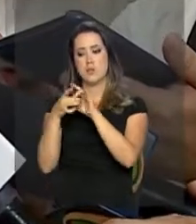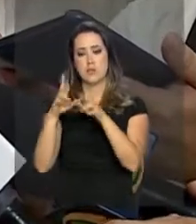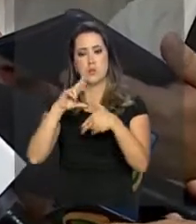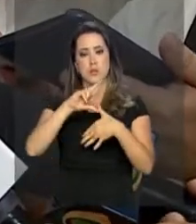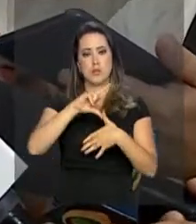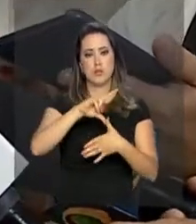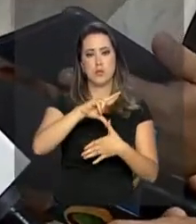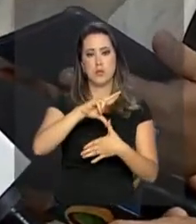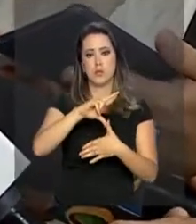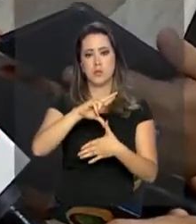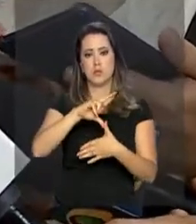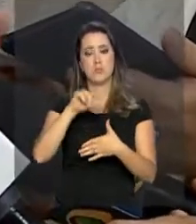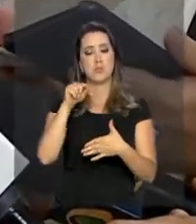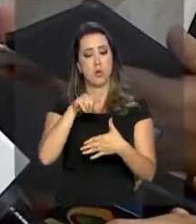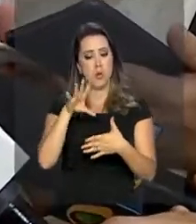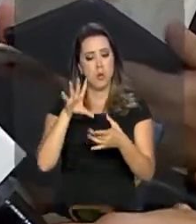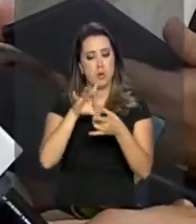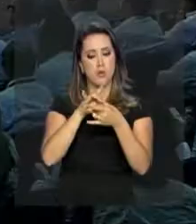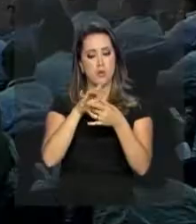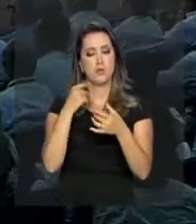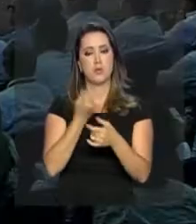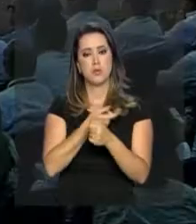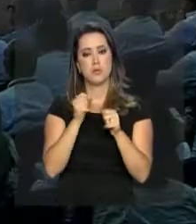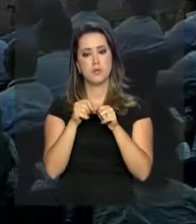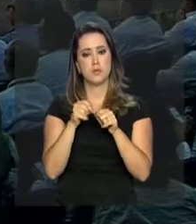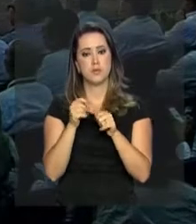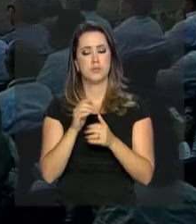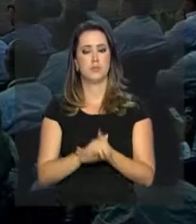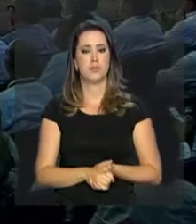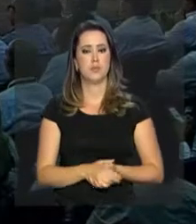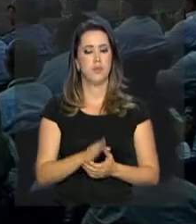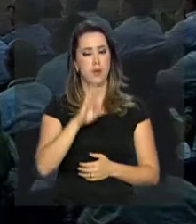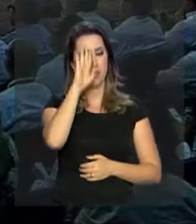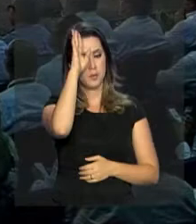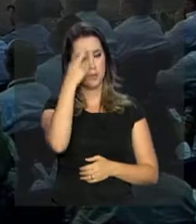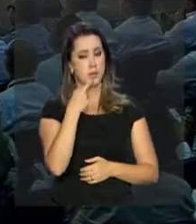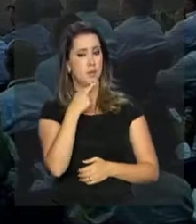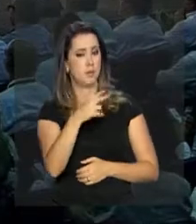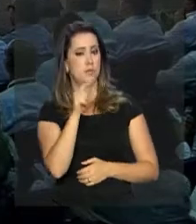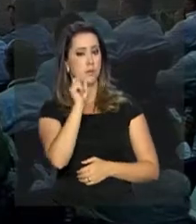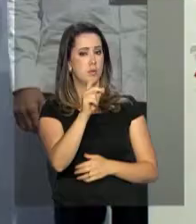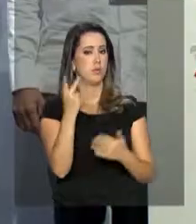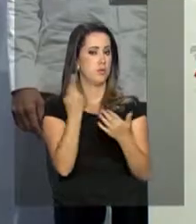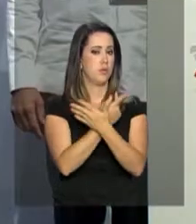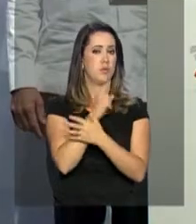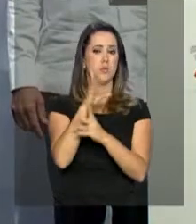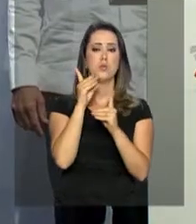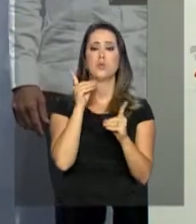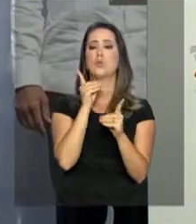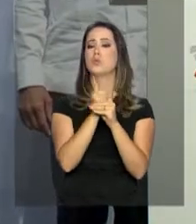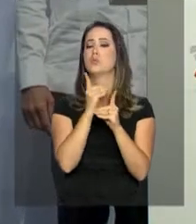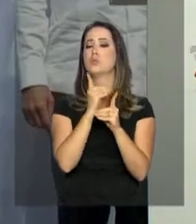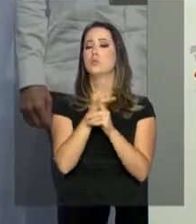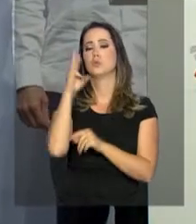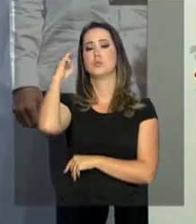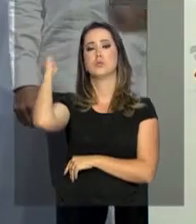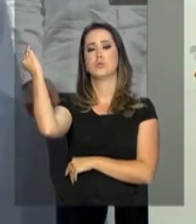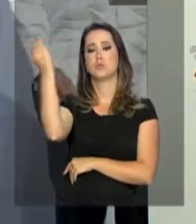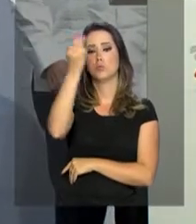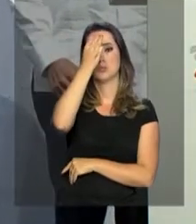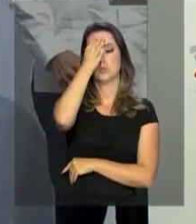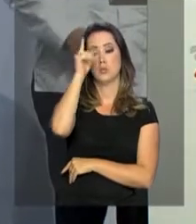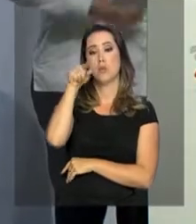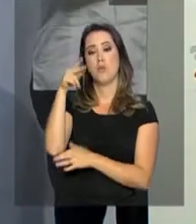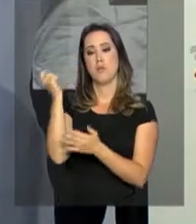americana de nações e é o que nós estamos fazendo o principal resultado do encontro realizado em porto vai até no méxico foi a assinatura